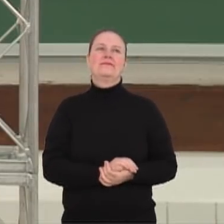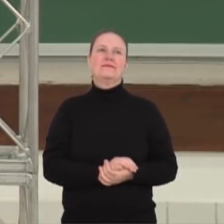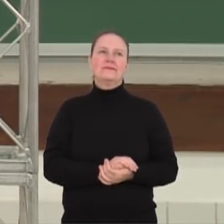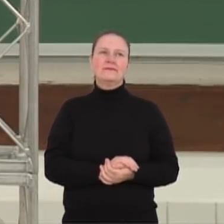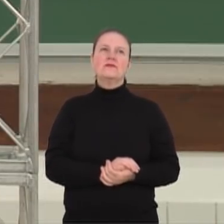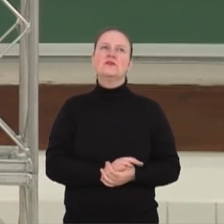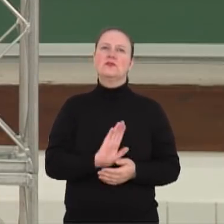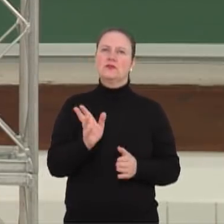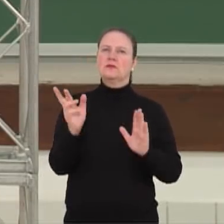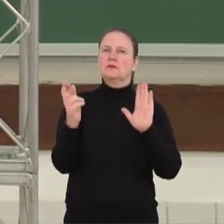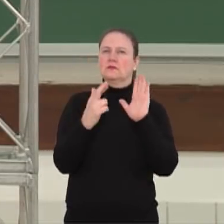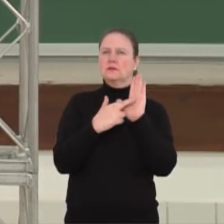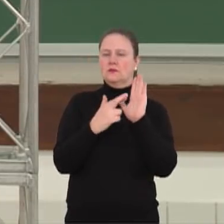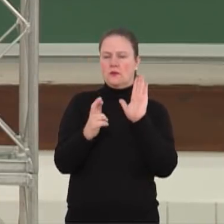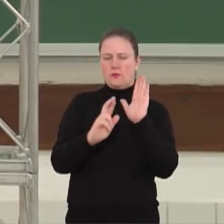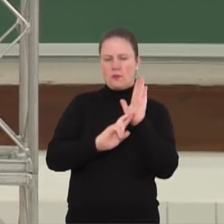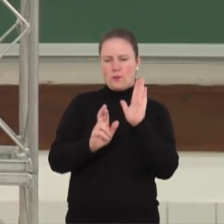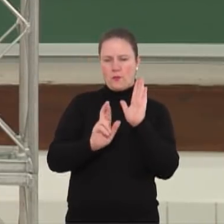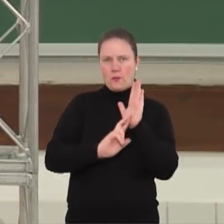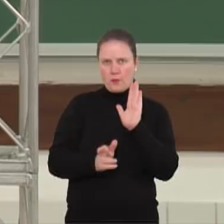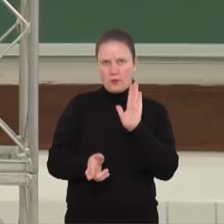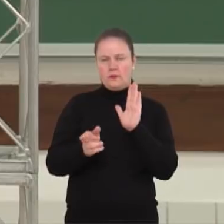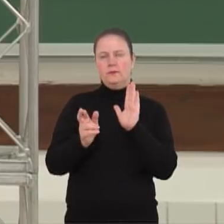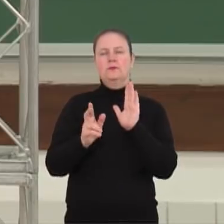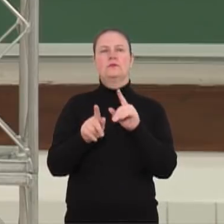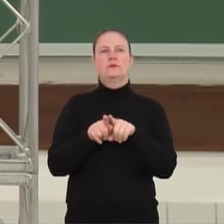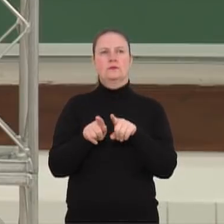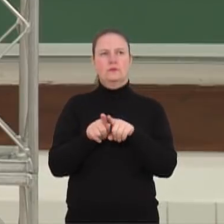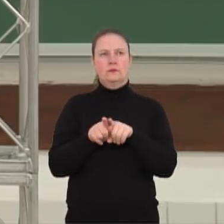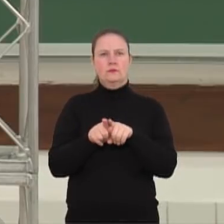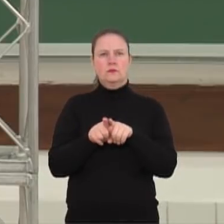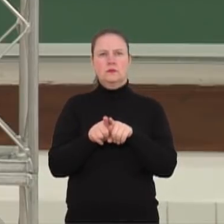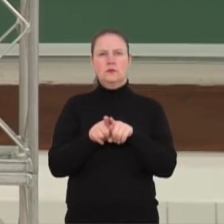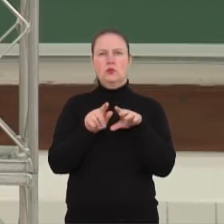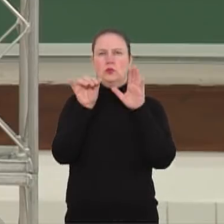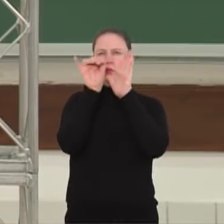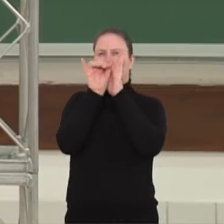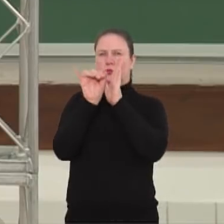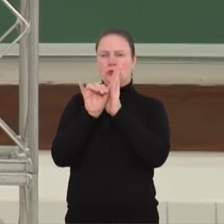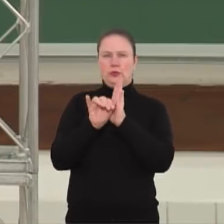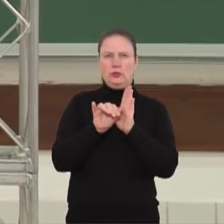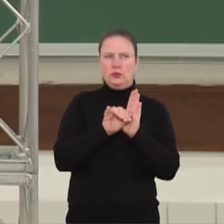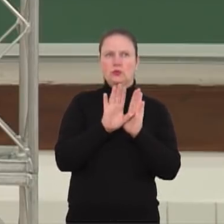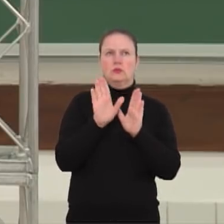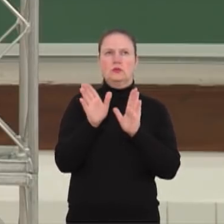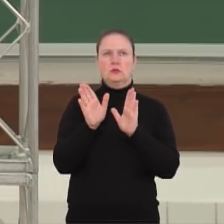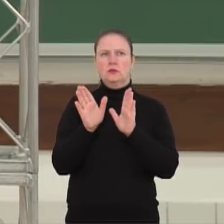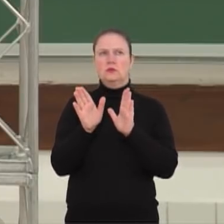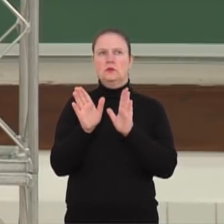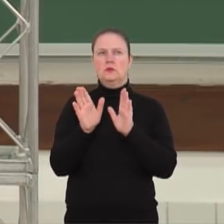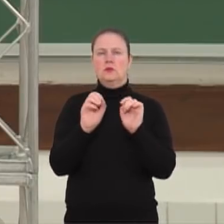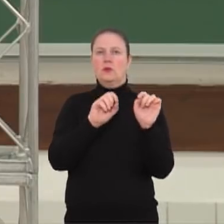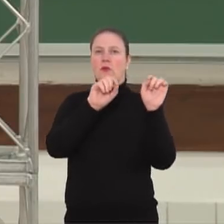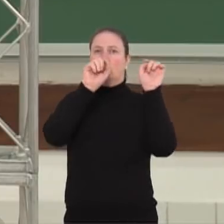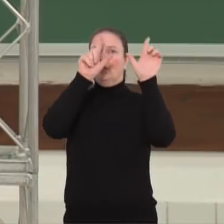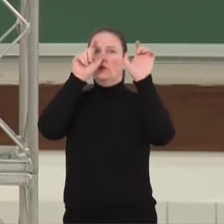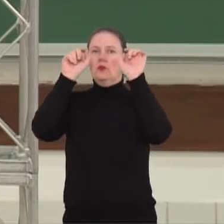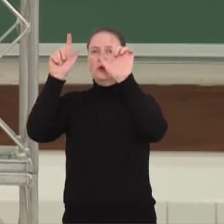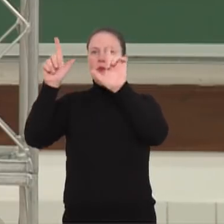as nossas perguntas, né? Você identificou os pronomes interrogativos, vimos